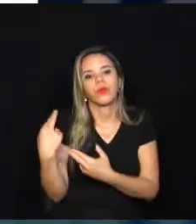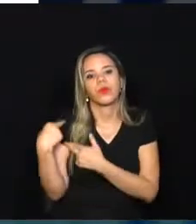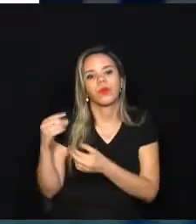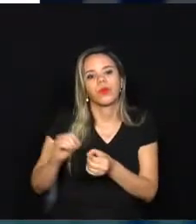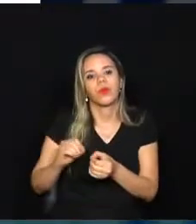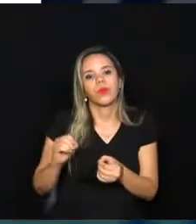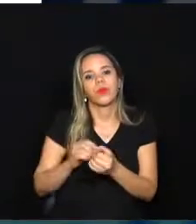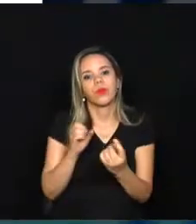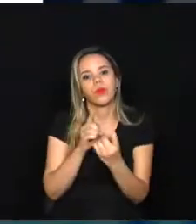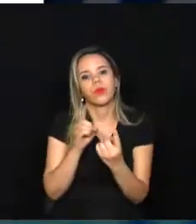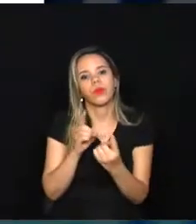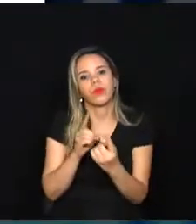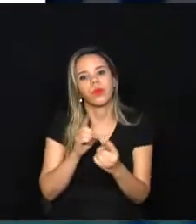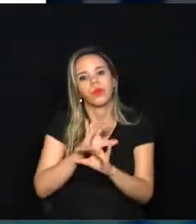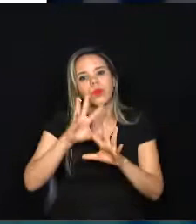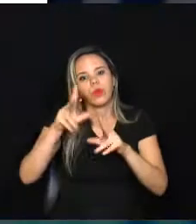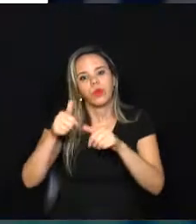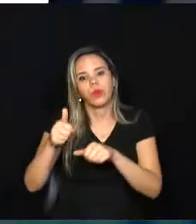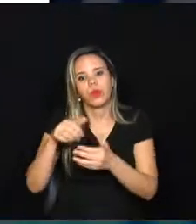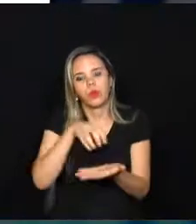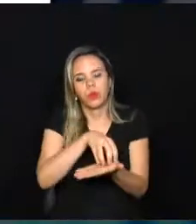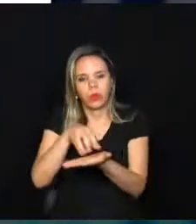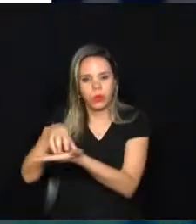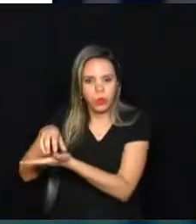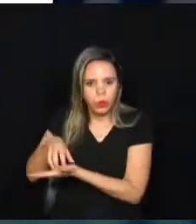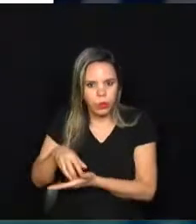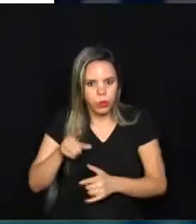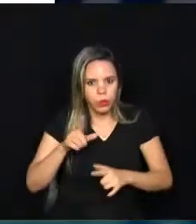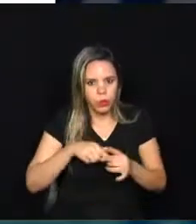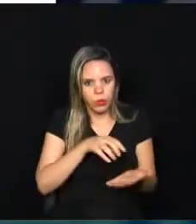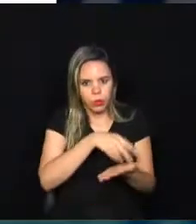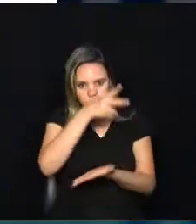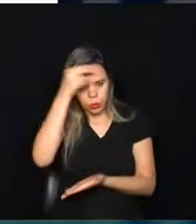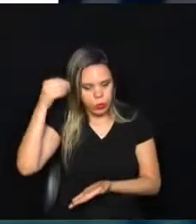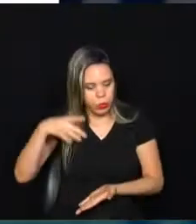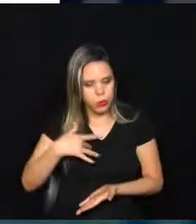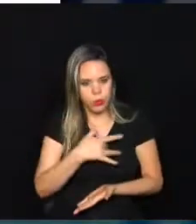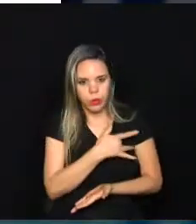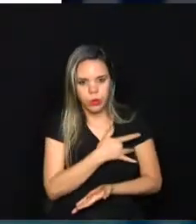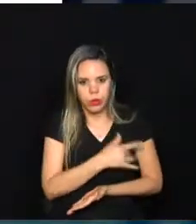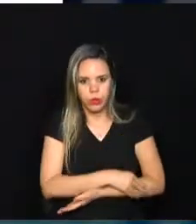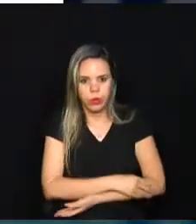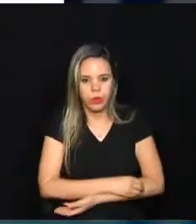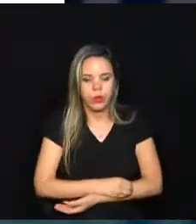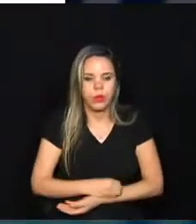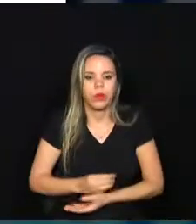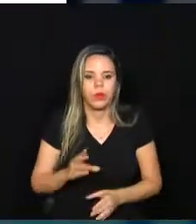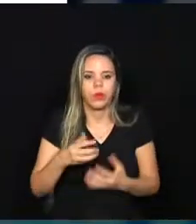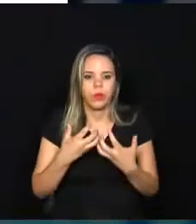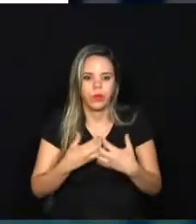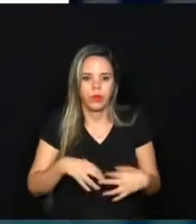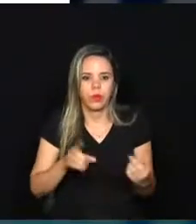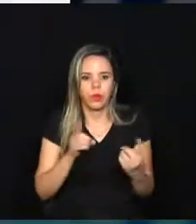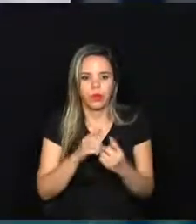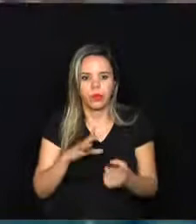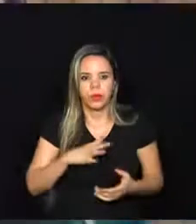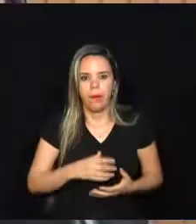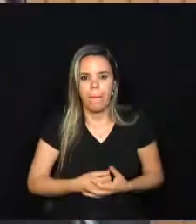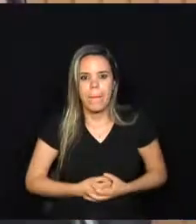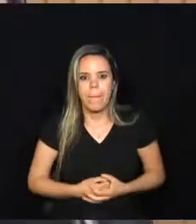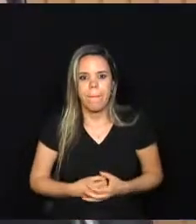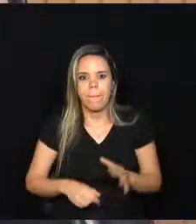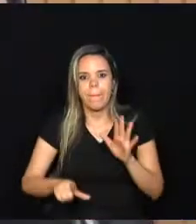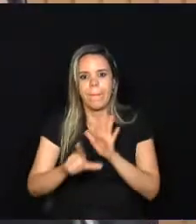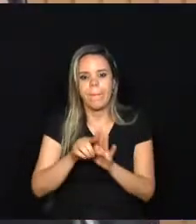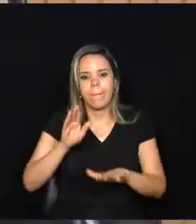realizam atendimento em todas as unidades e equipamentos públicos de saúde que estejam em funcionamento na cidade. A lei,